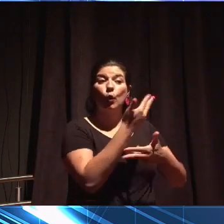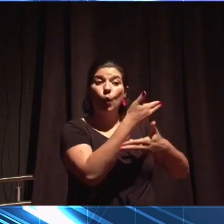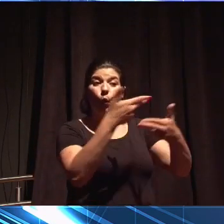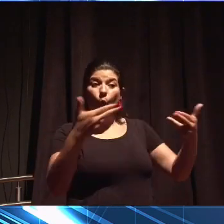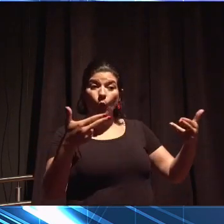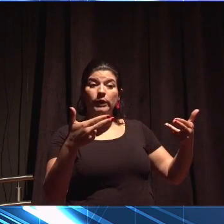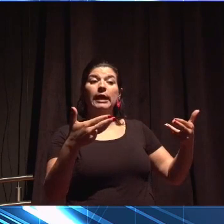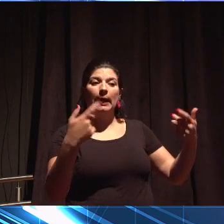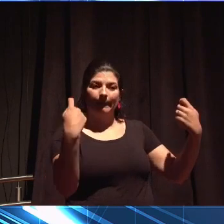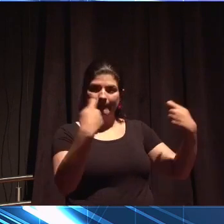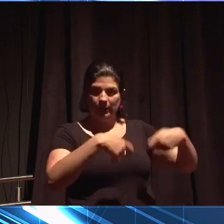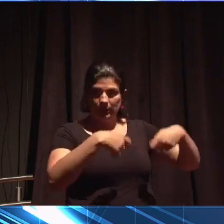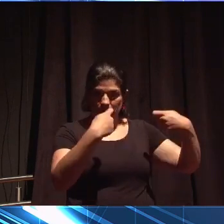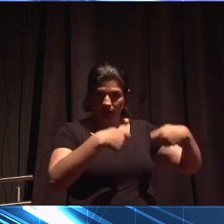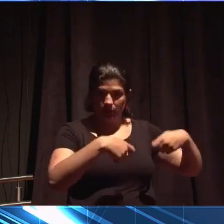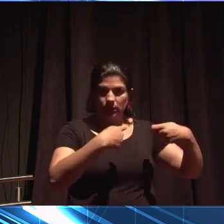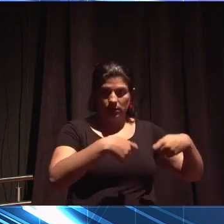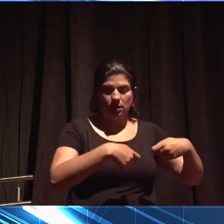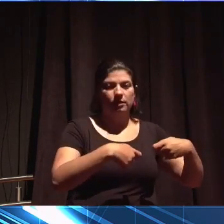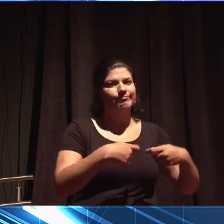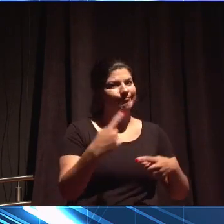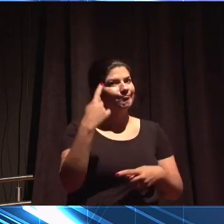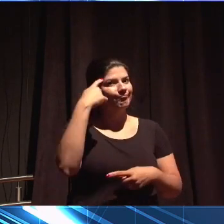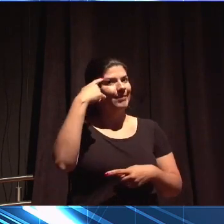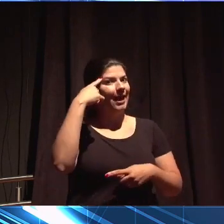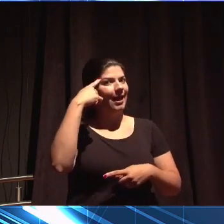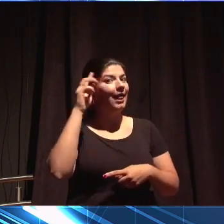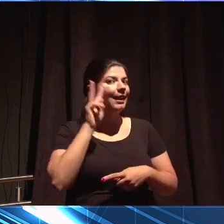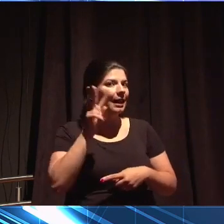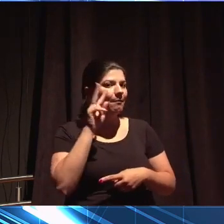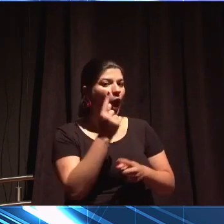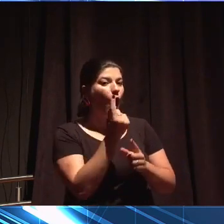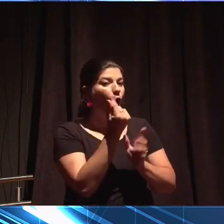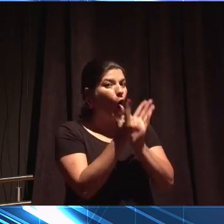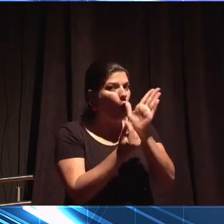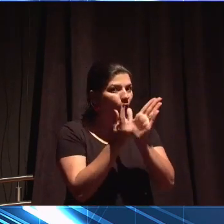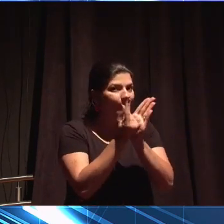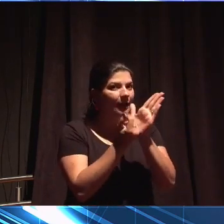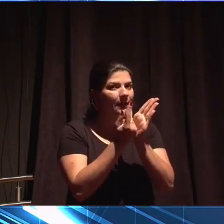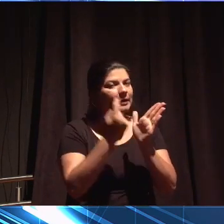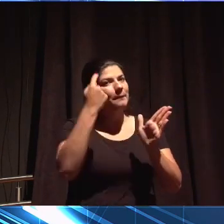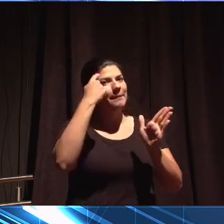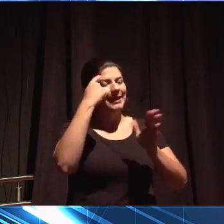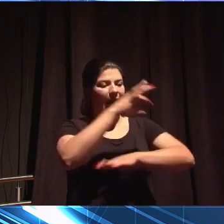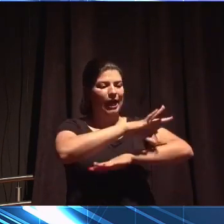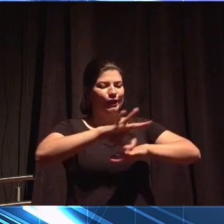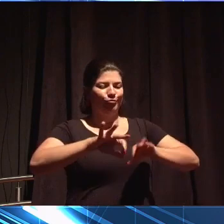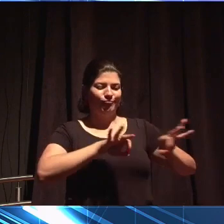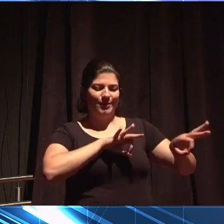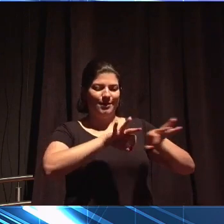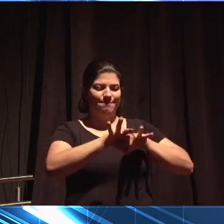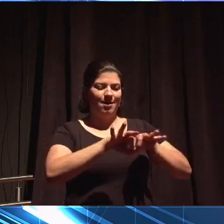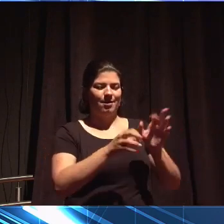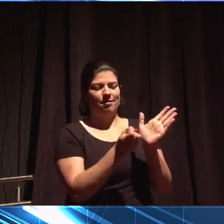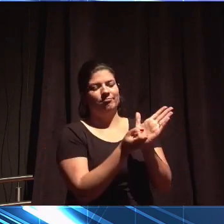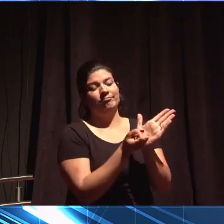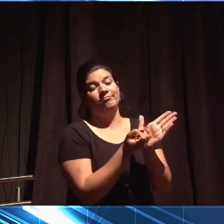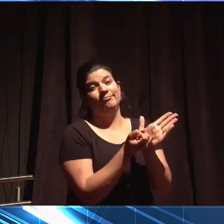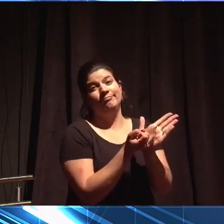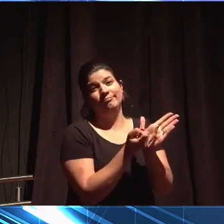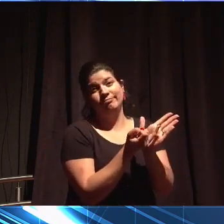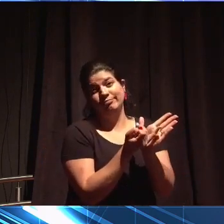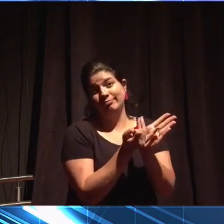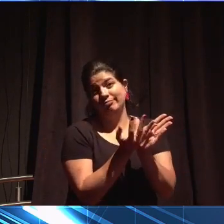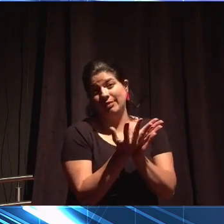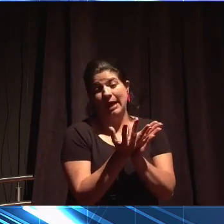está provisionando, porque lembra do orçamento. Não adianta você fazer ali um desenho de arquitetura com milhares